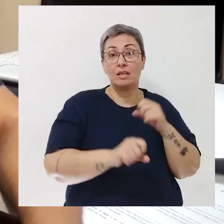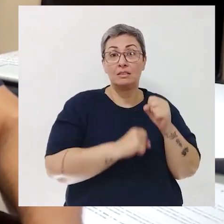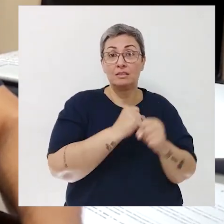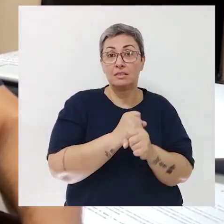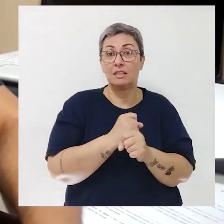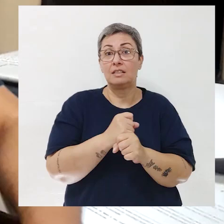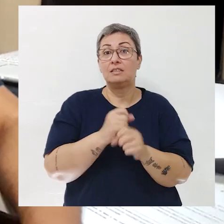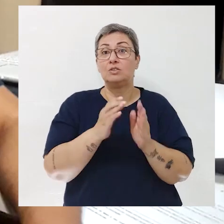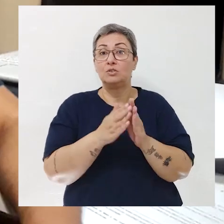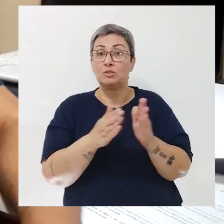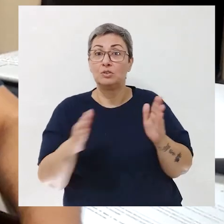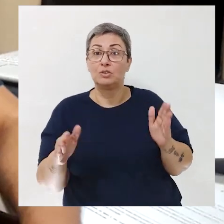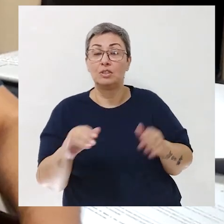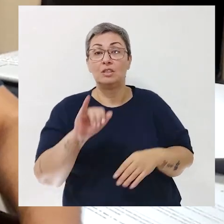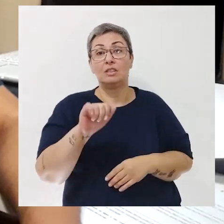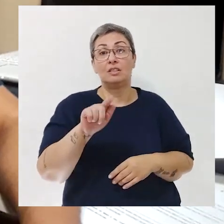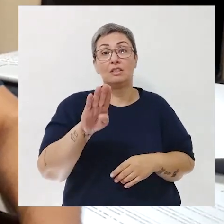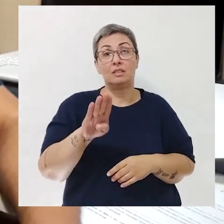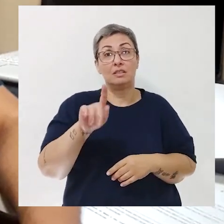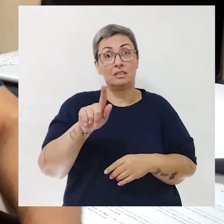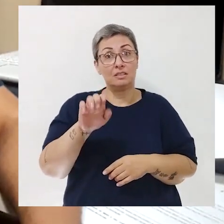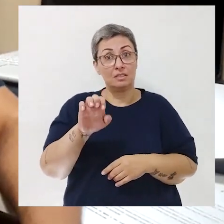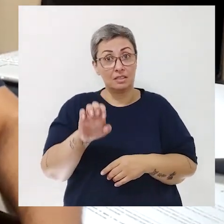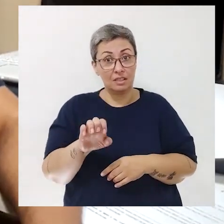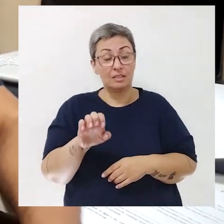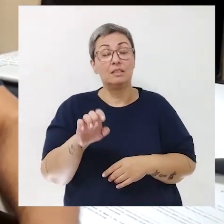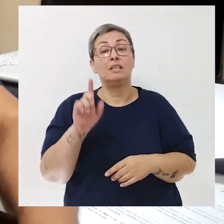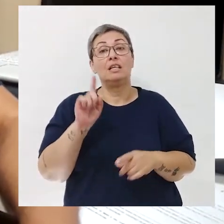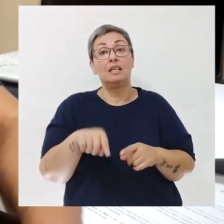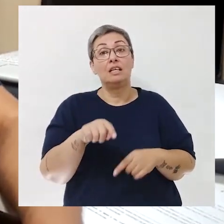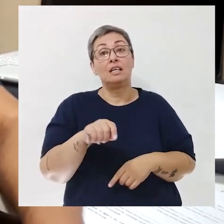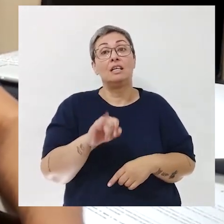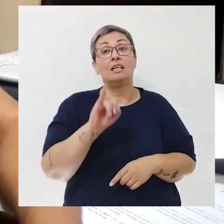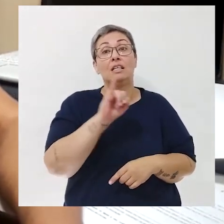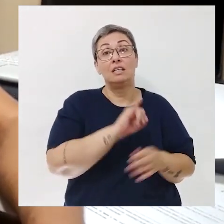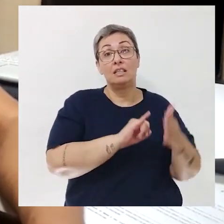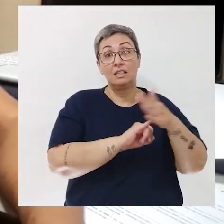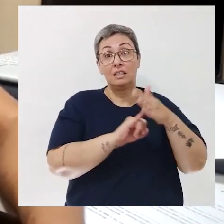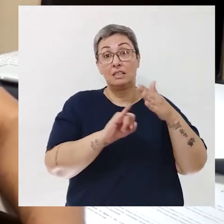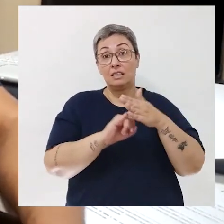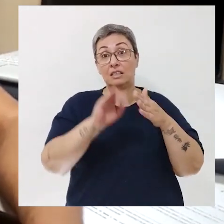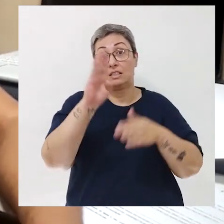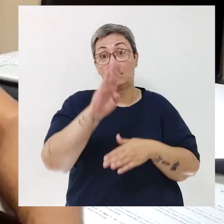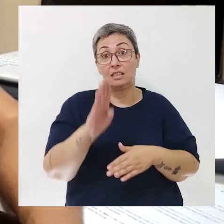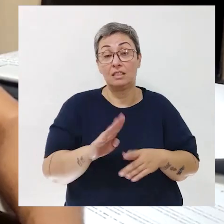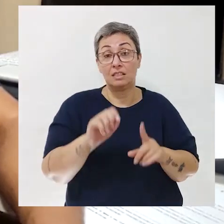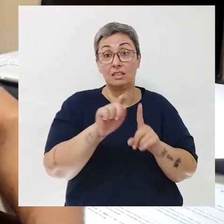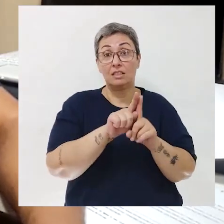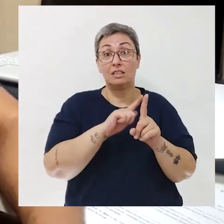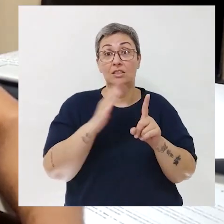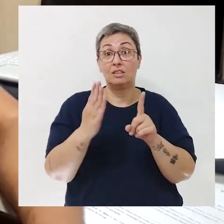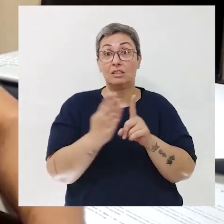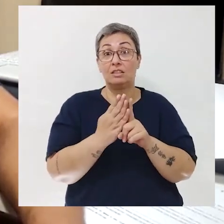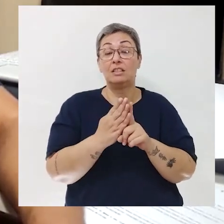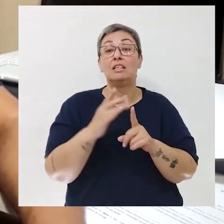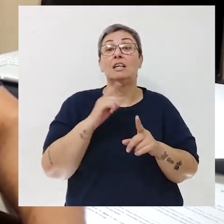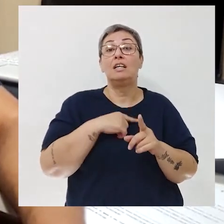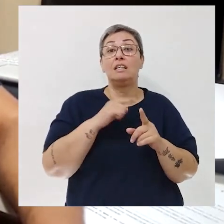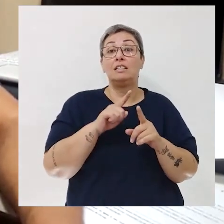em 10 anos pelo IBGE. O IBGE é o Instituto Brasileiro